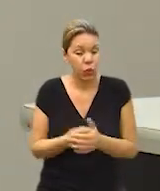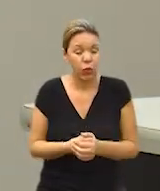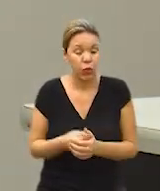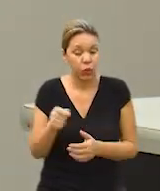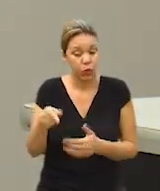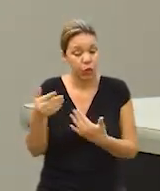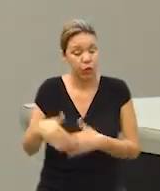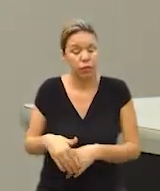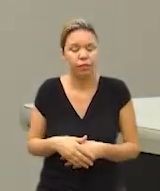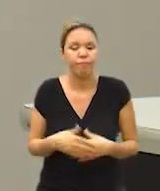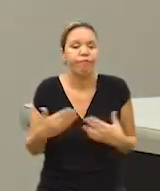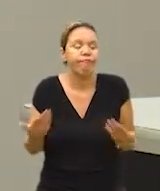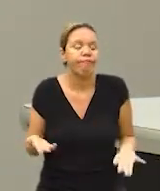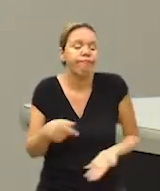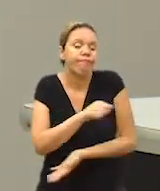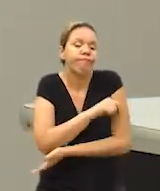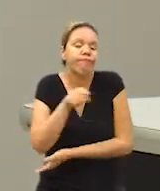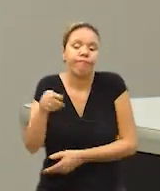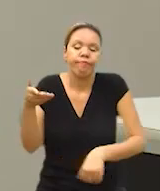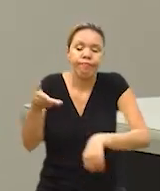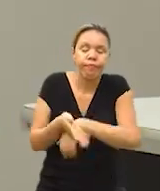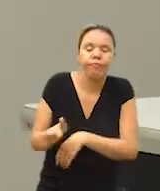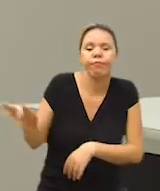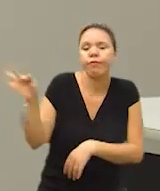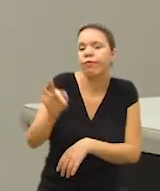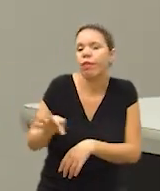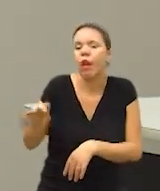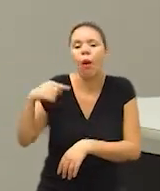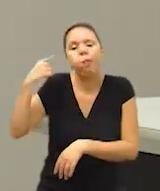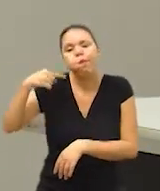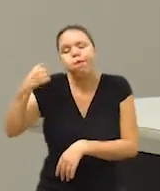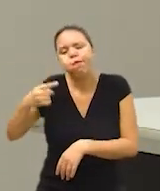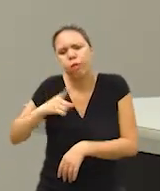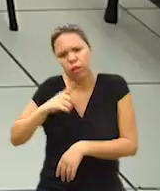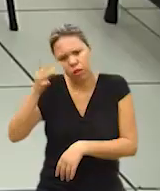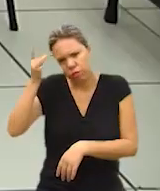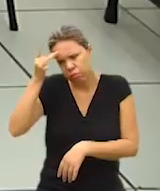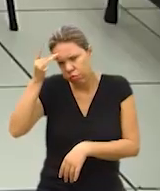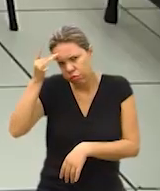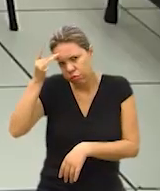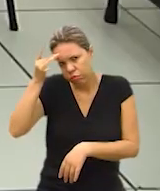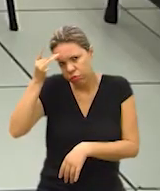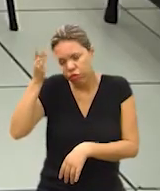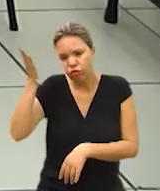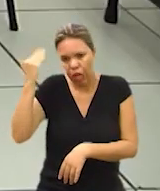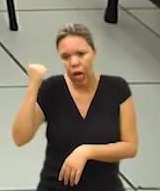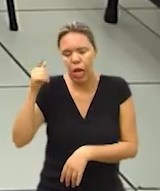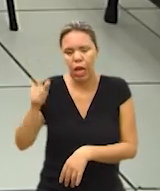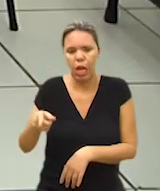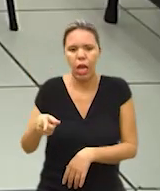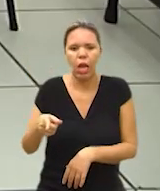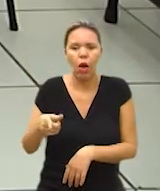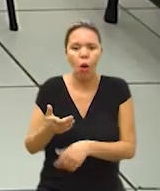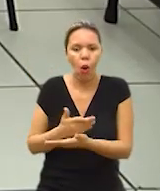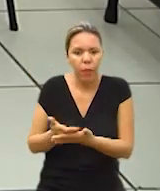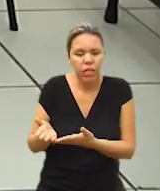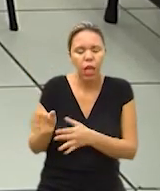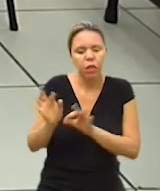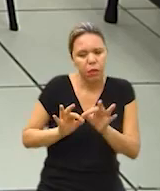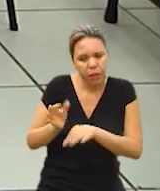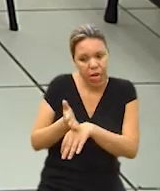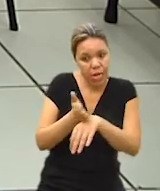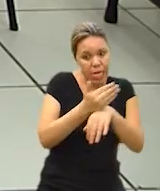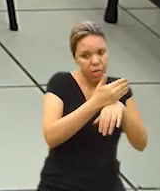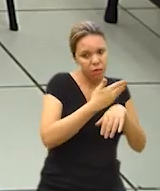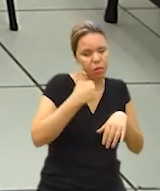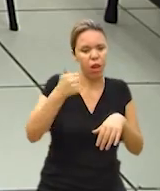para essa prova. Então, o aluno que entra numa faculdade de Direito, ele já tem que ter isso em mente, né? Então, já começar a se preparar, e quanto